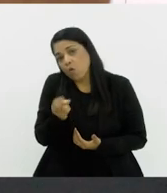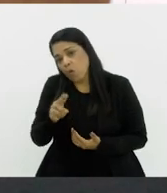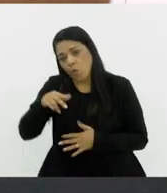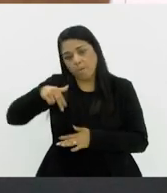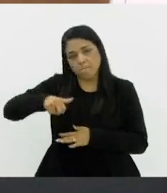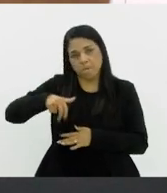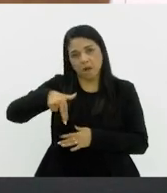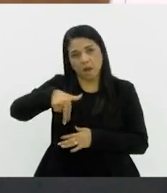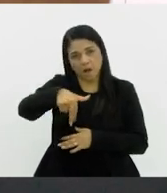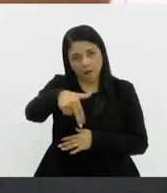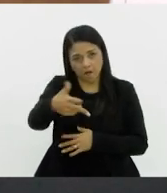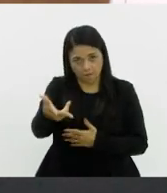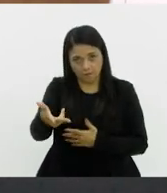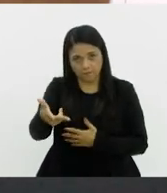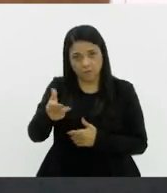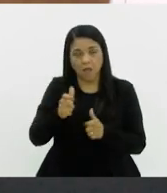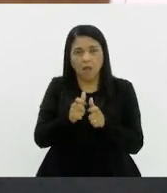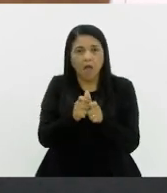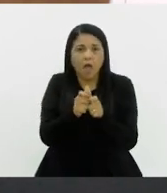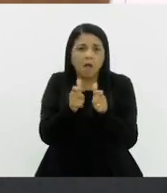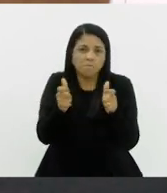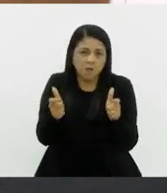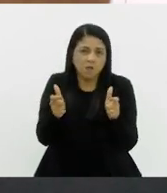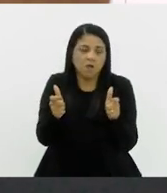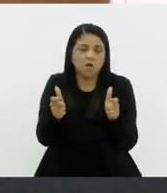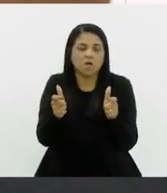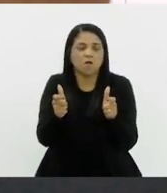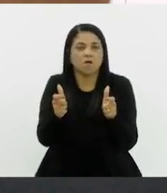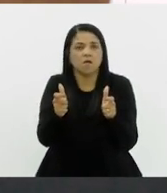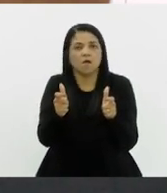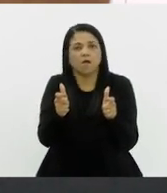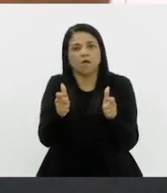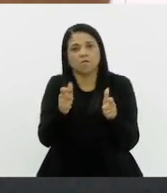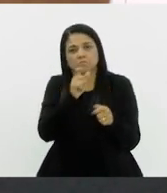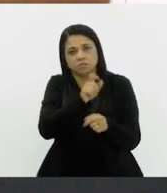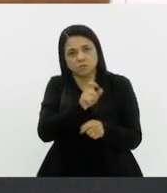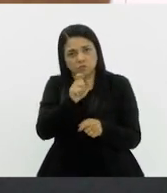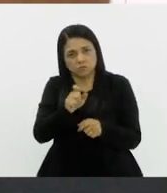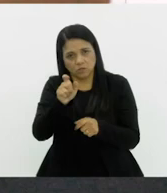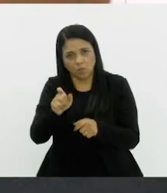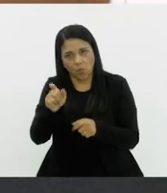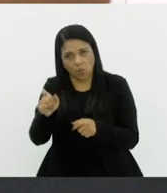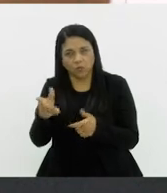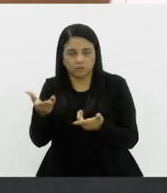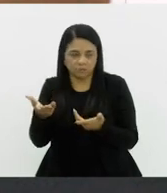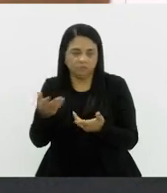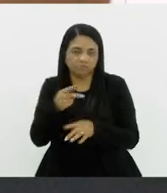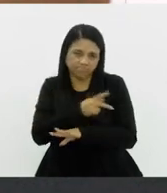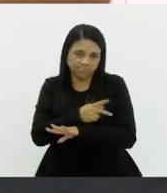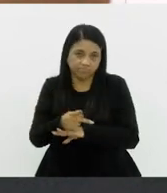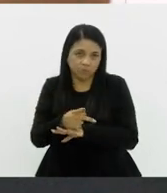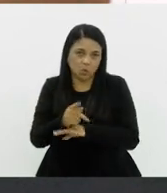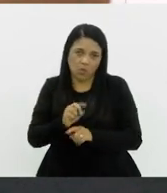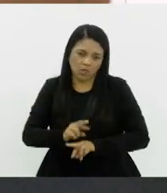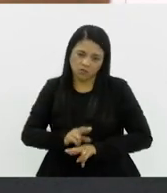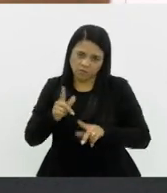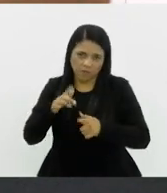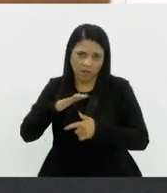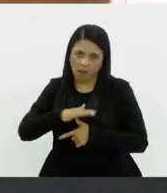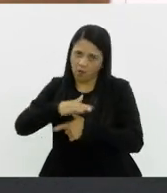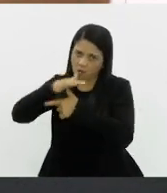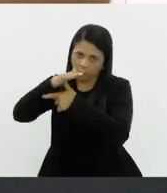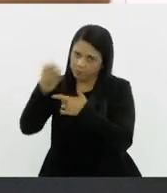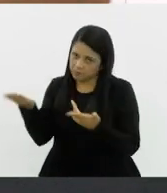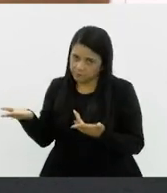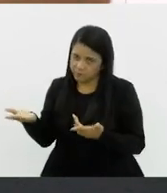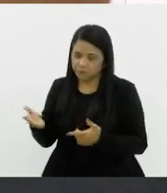não, eu acho que a maior parte das pessoas vai dessa maneira e não de helicóptero. O que,